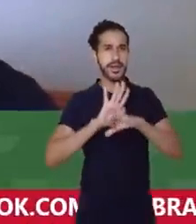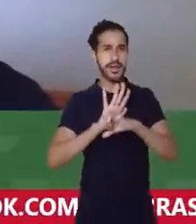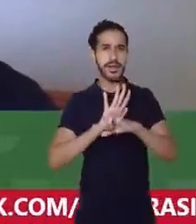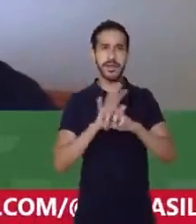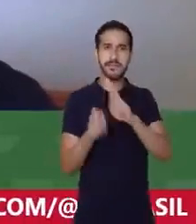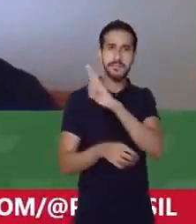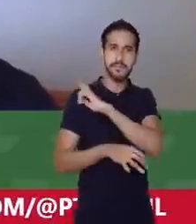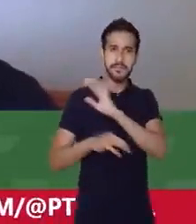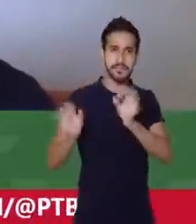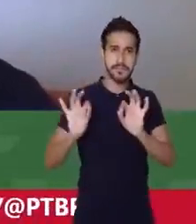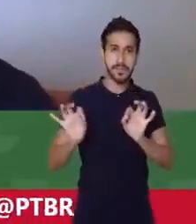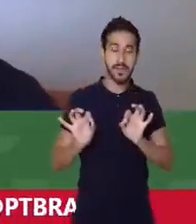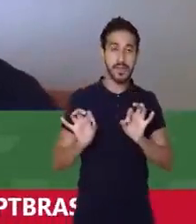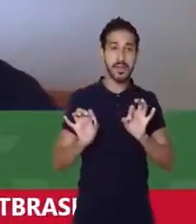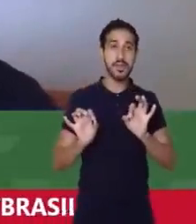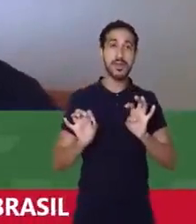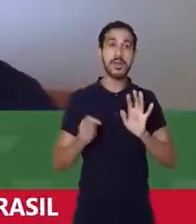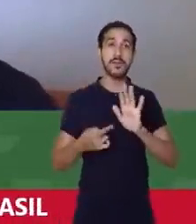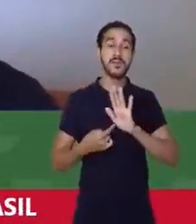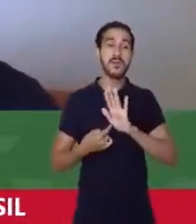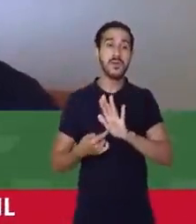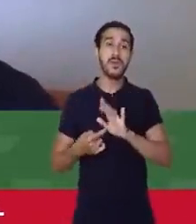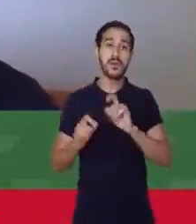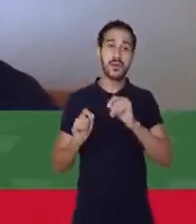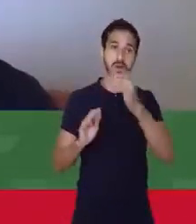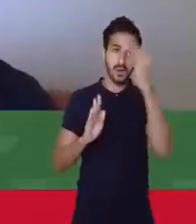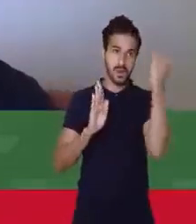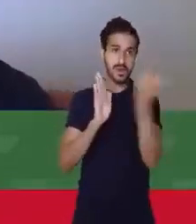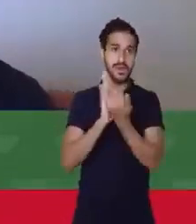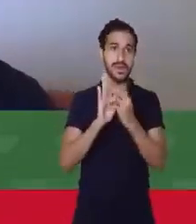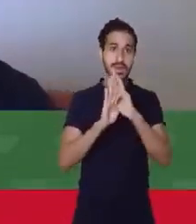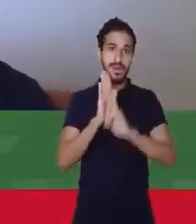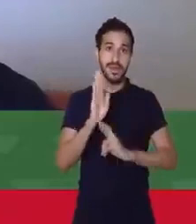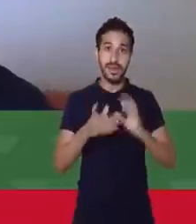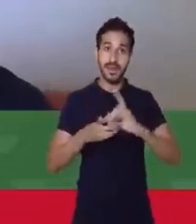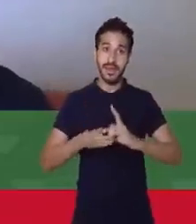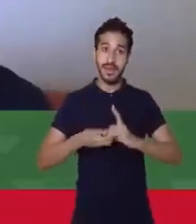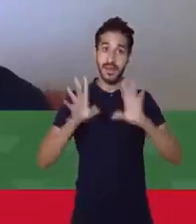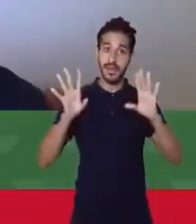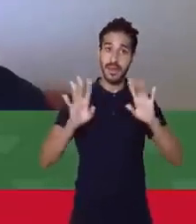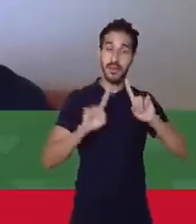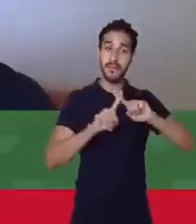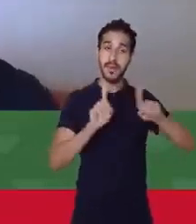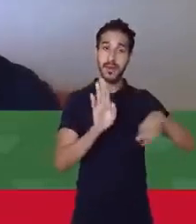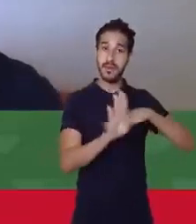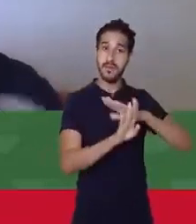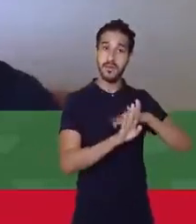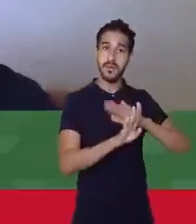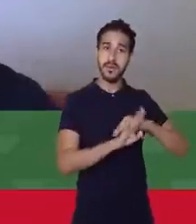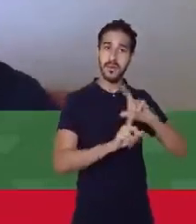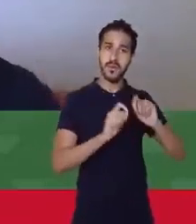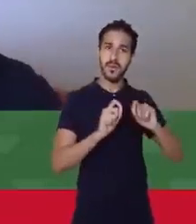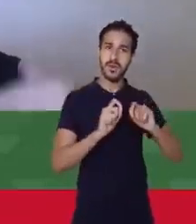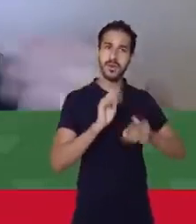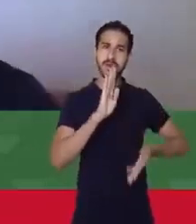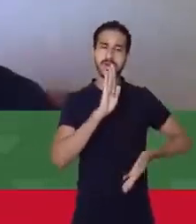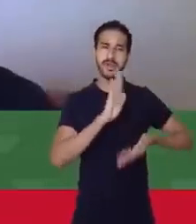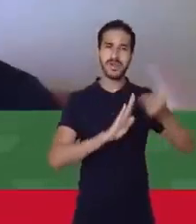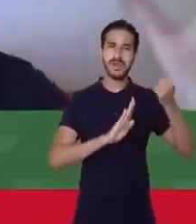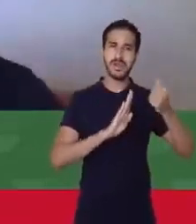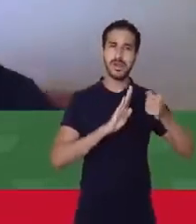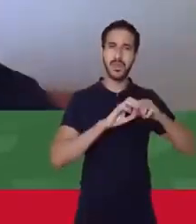responsabilidade, ele aparentemente seguia as regras democráticas, mas, na verdade, ele